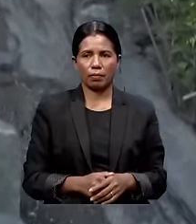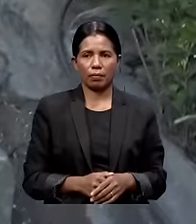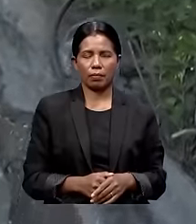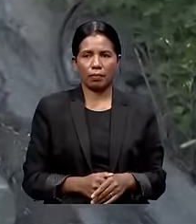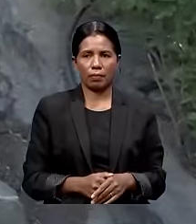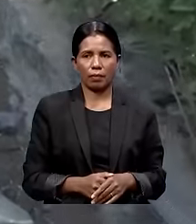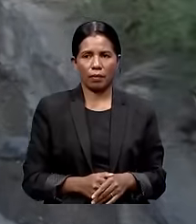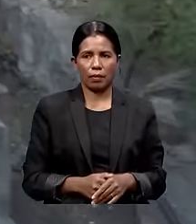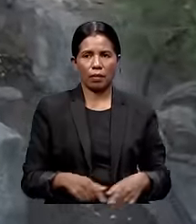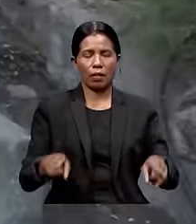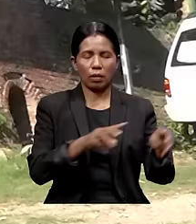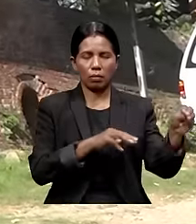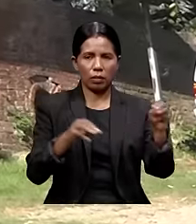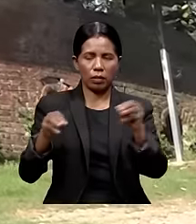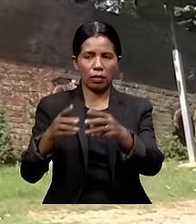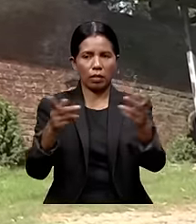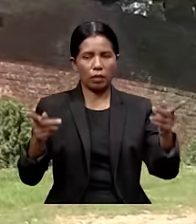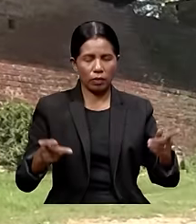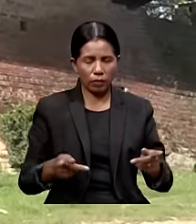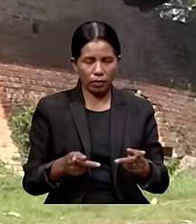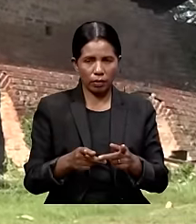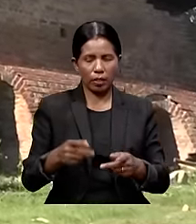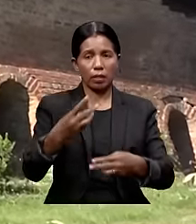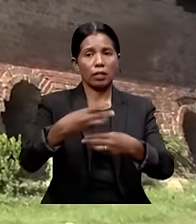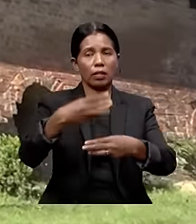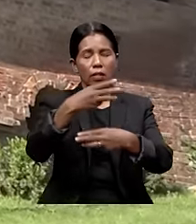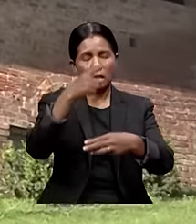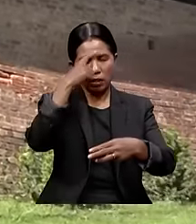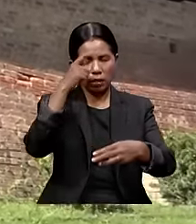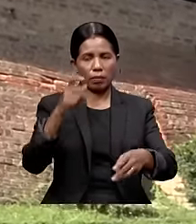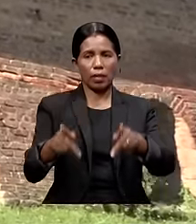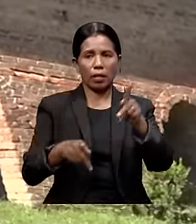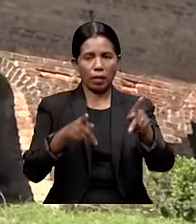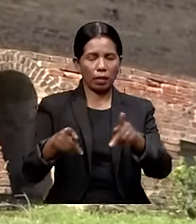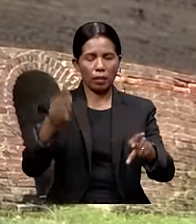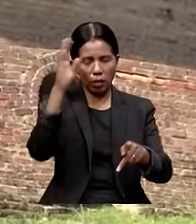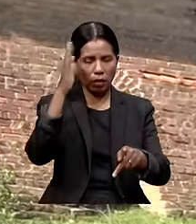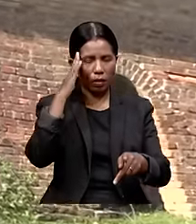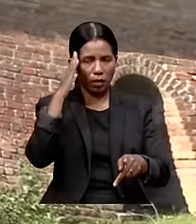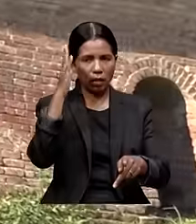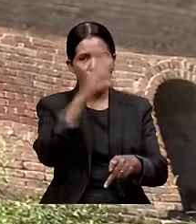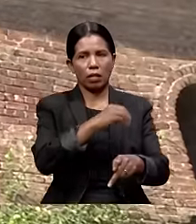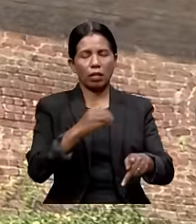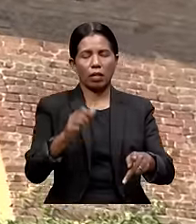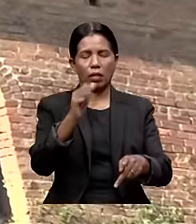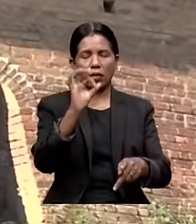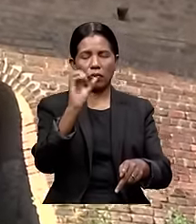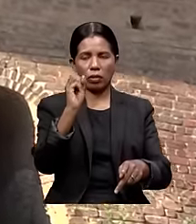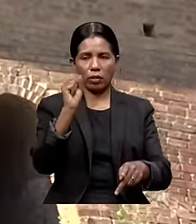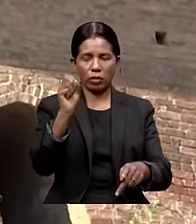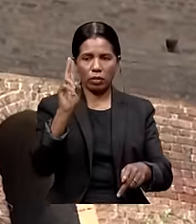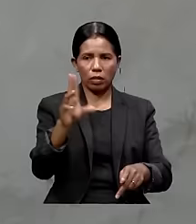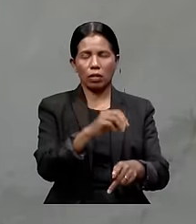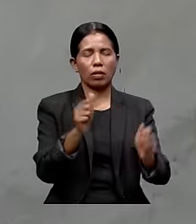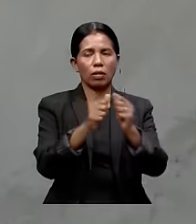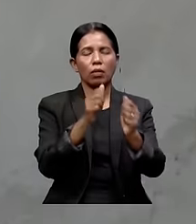A foi muda fali bafatin tizolo nyangne, tamba inimigo sira começa a desconfia ona saudoso Afonso da Costa Rangel,